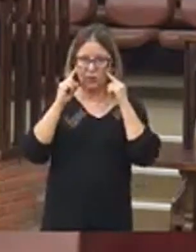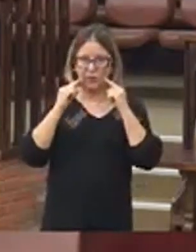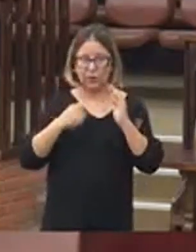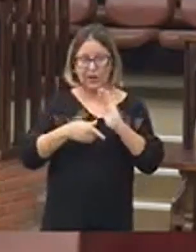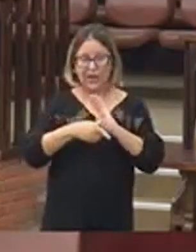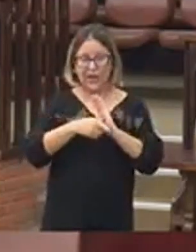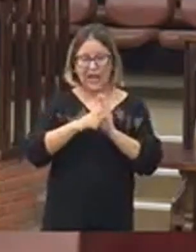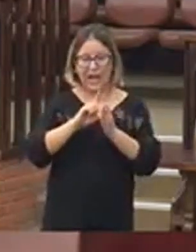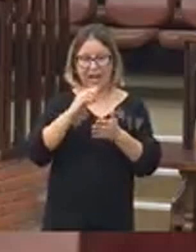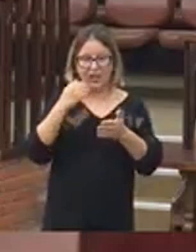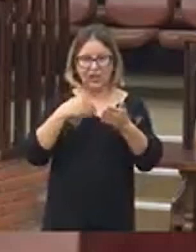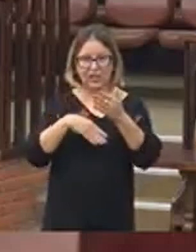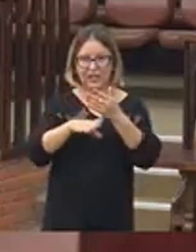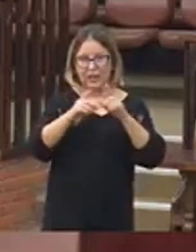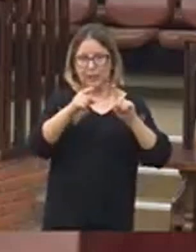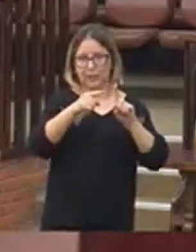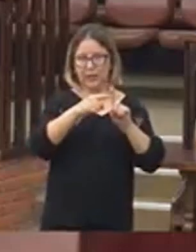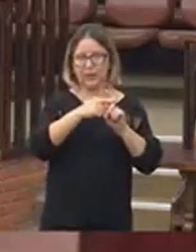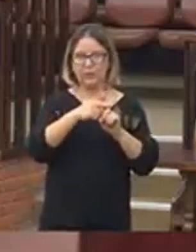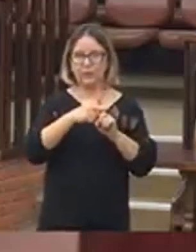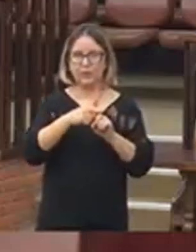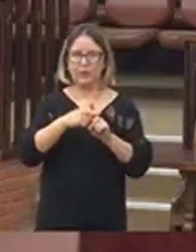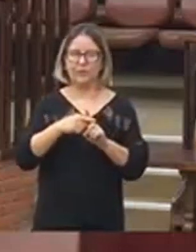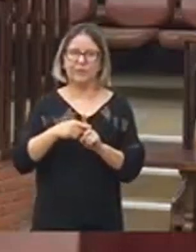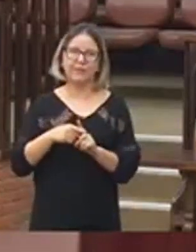cruz, quando ele teve